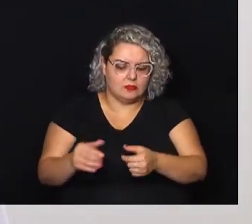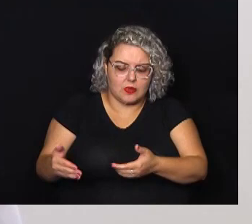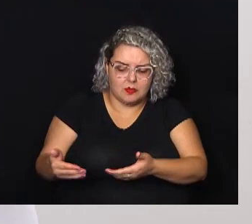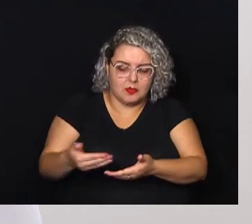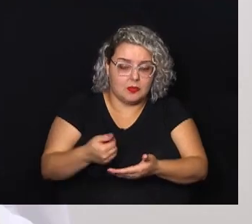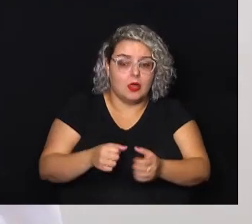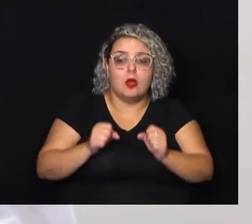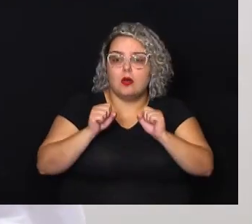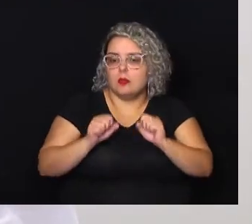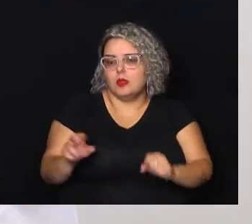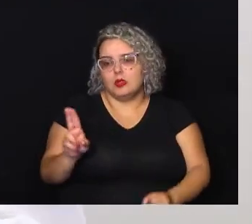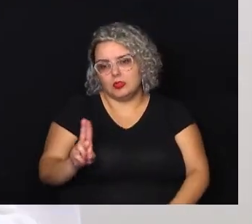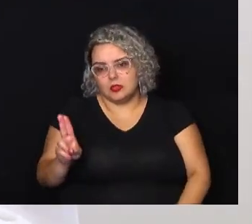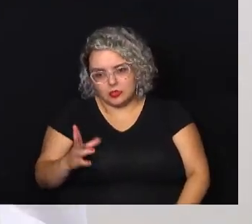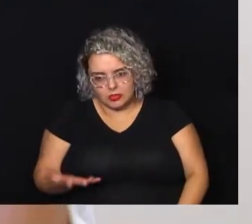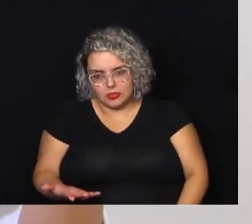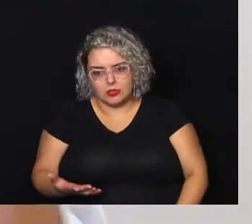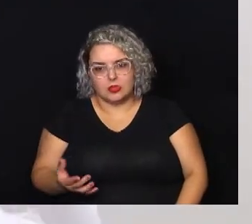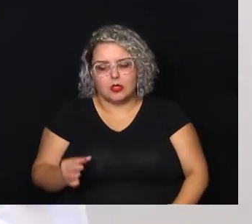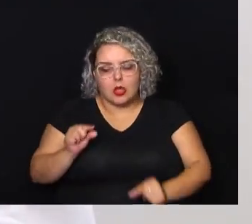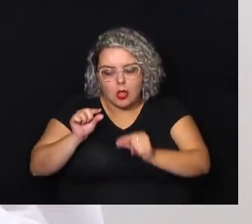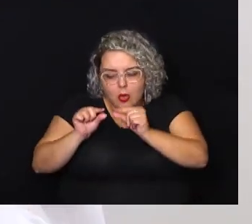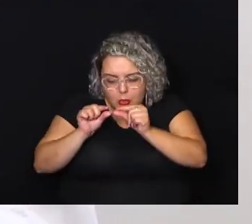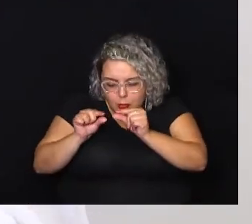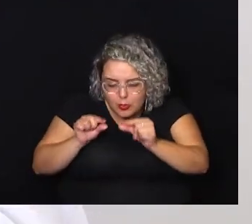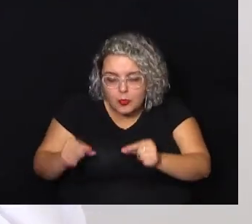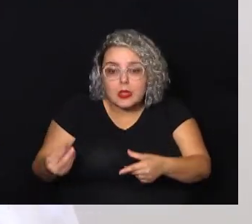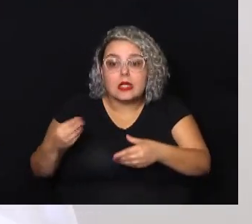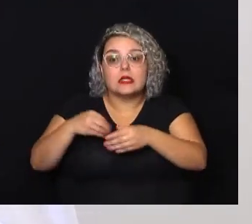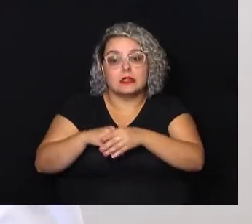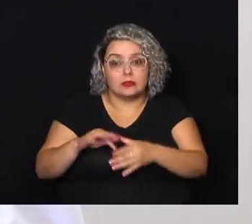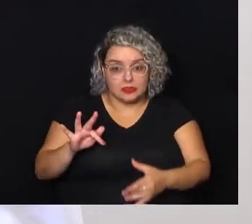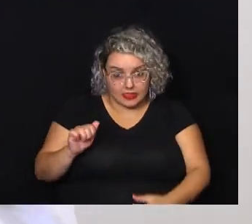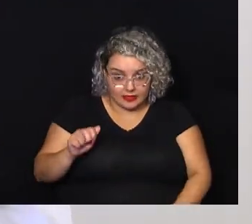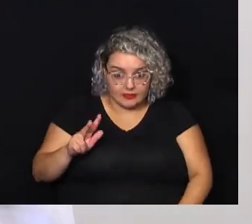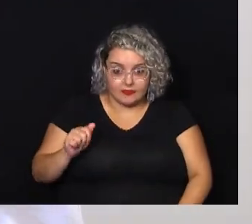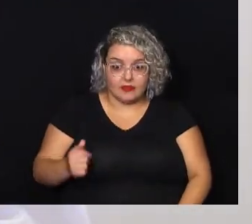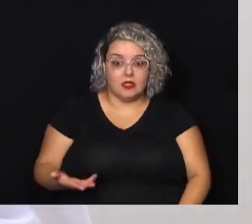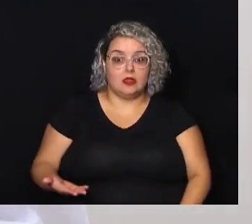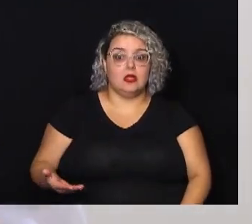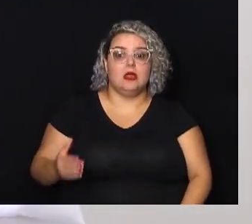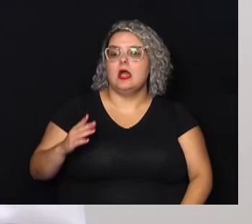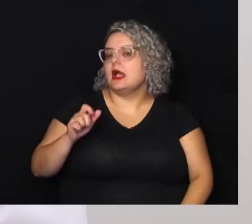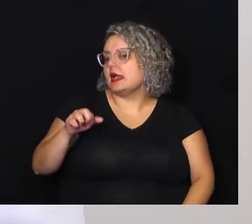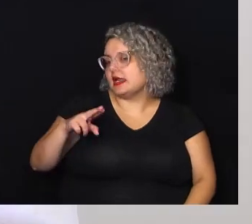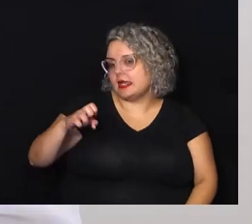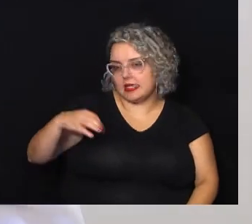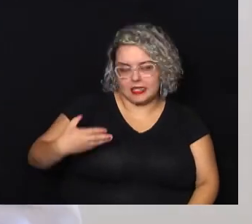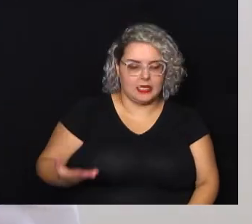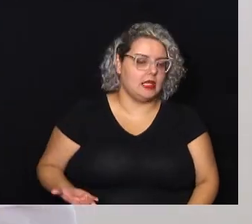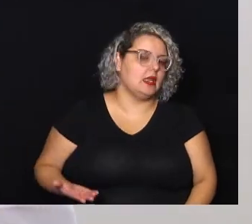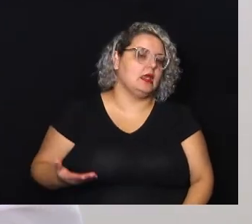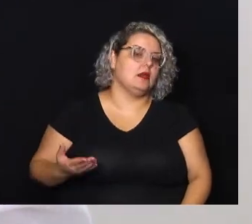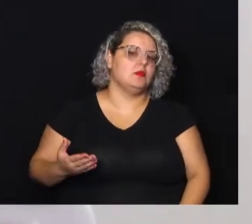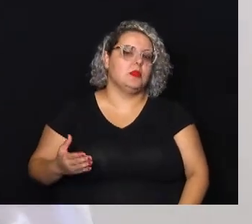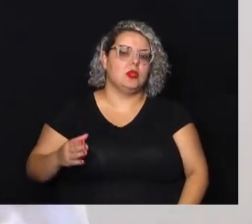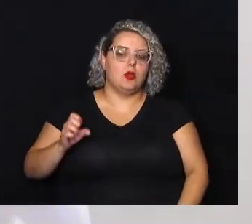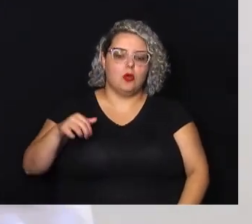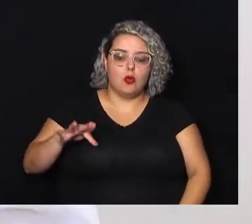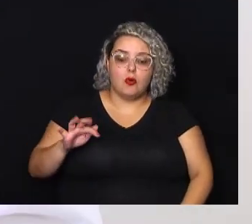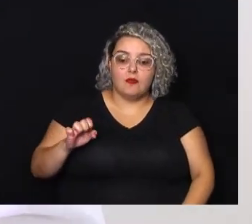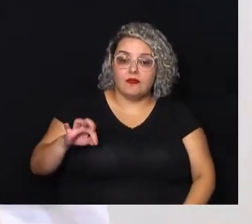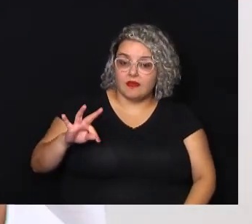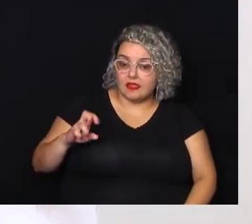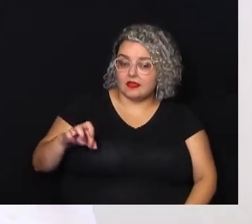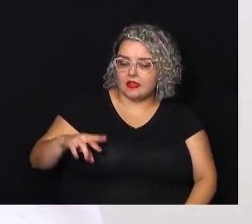várias extrações, né? Você pode usar essas micro bolinhas que tem dentro da fava para fazer creme de confeiteiro,